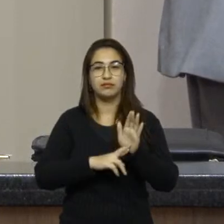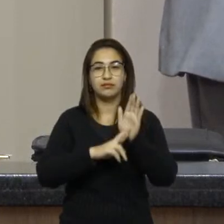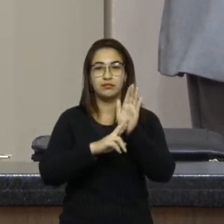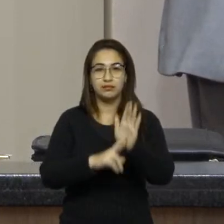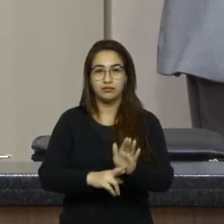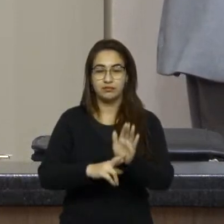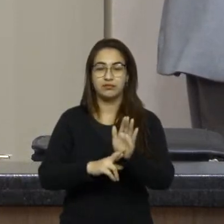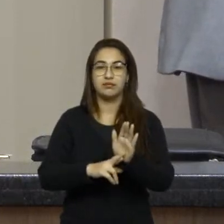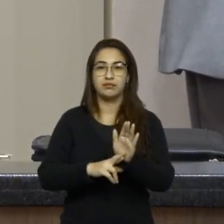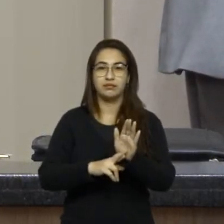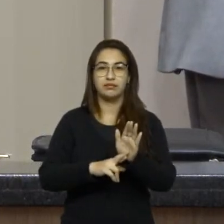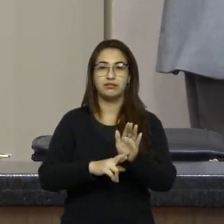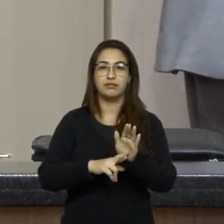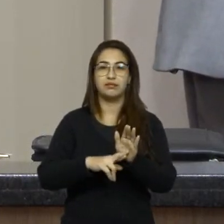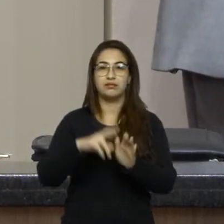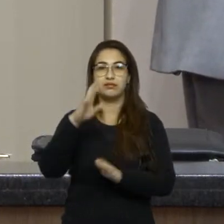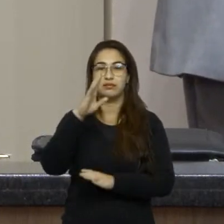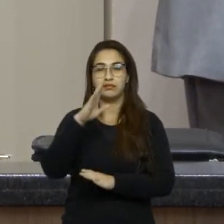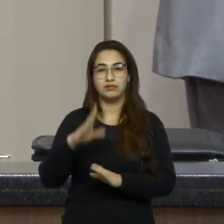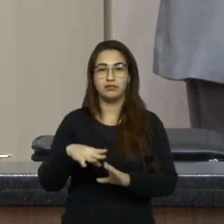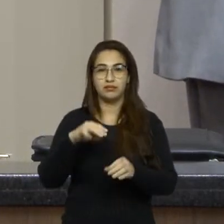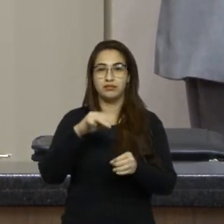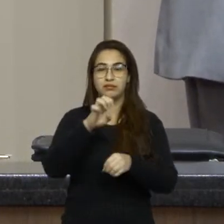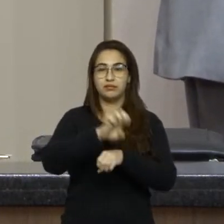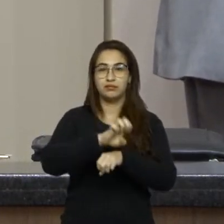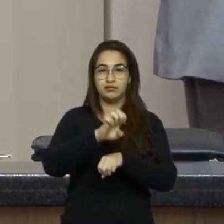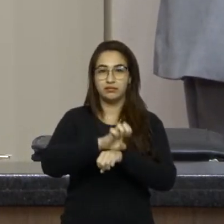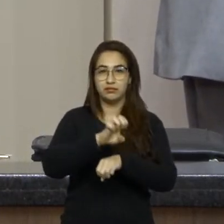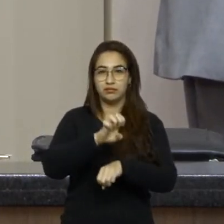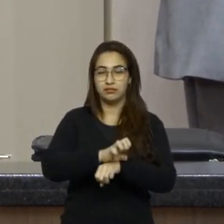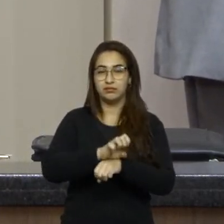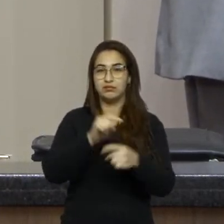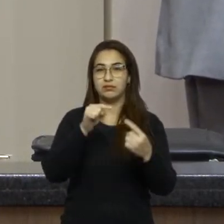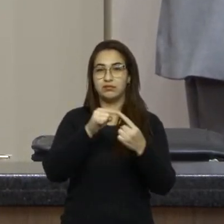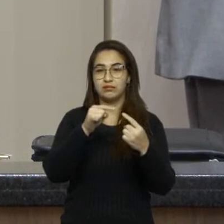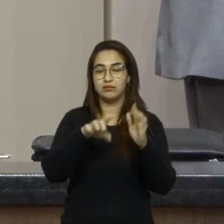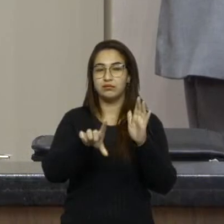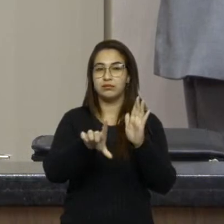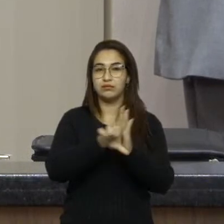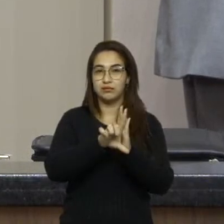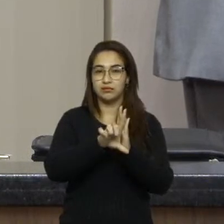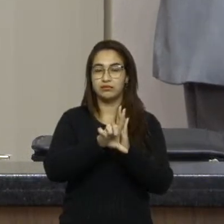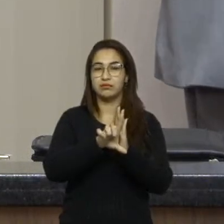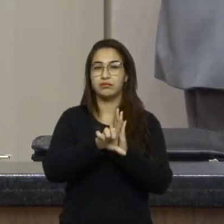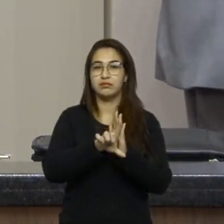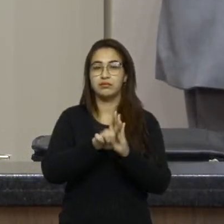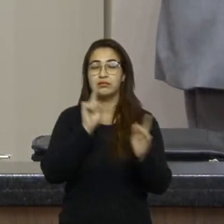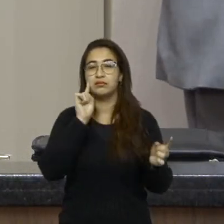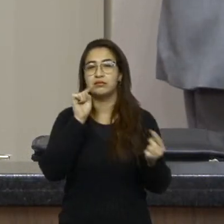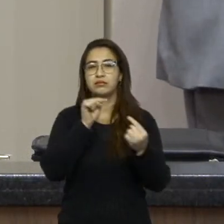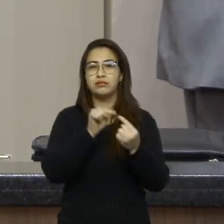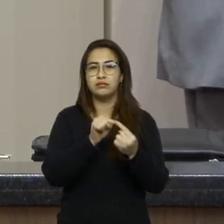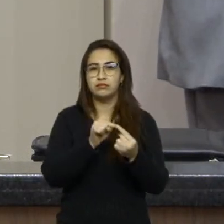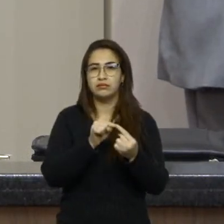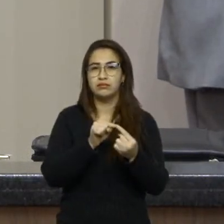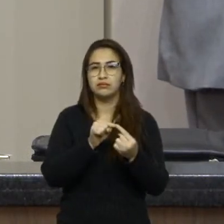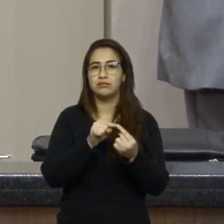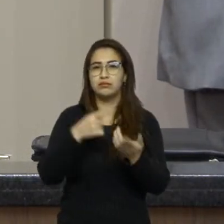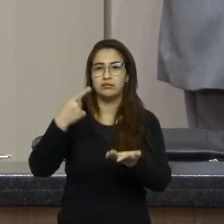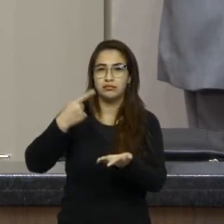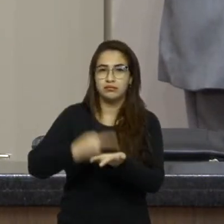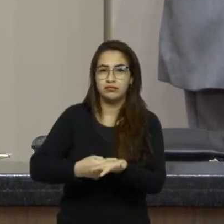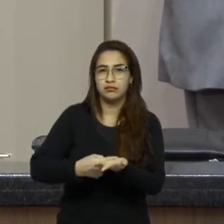Lei Complementar número 24, de 7 de janeiro de 75, com o objetivo de celebrar convênio